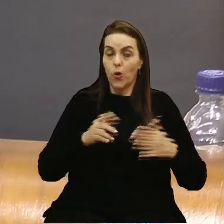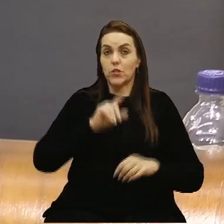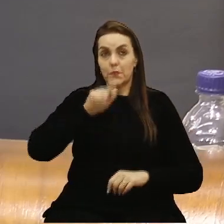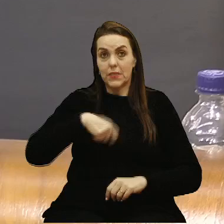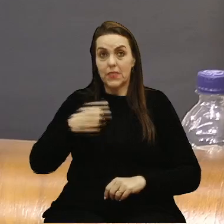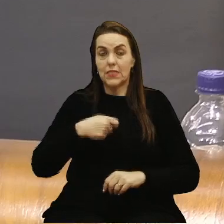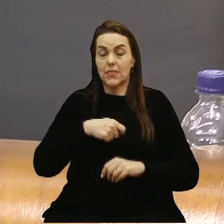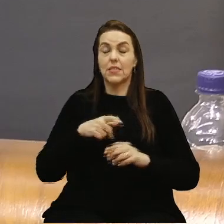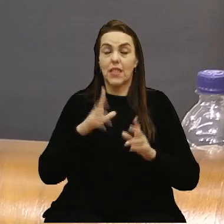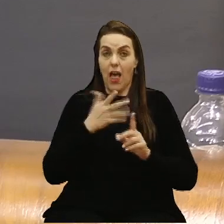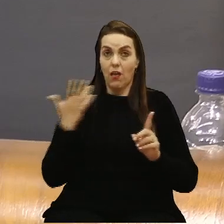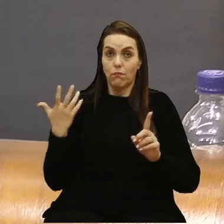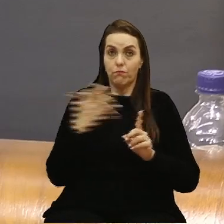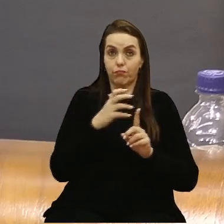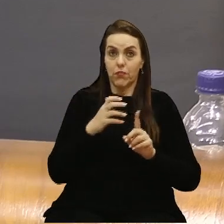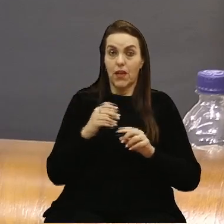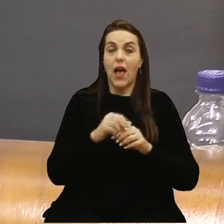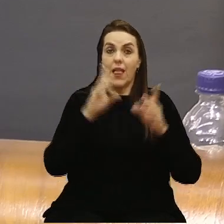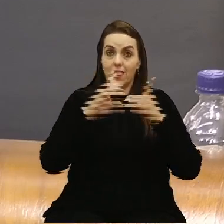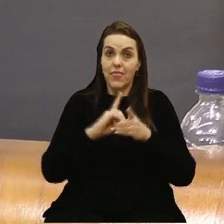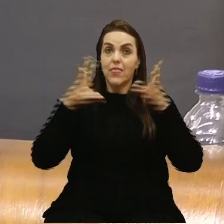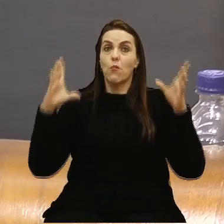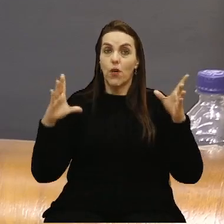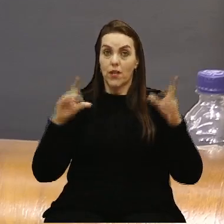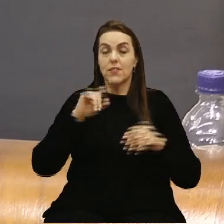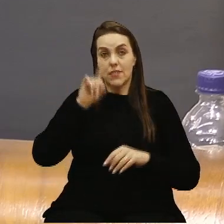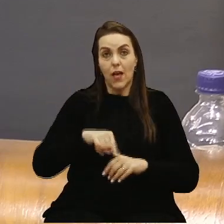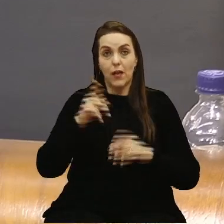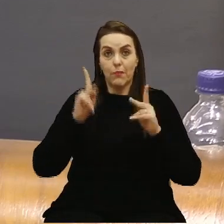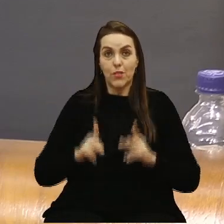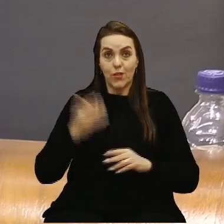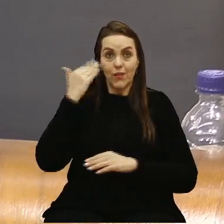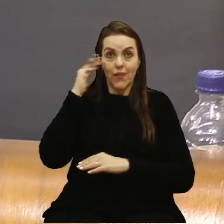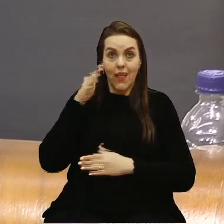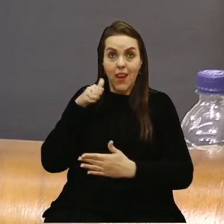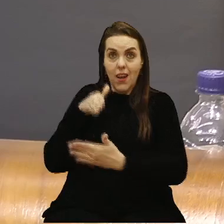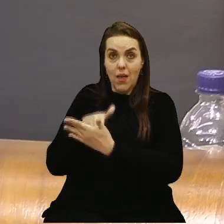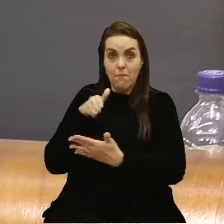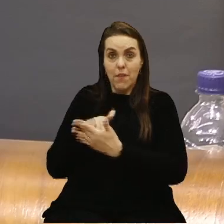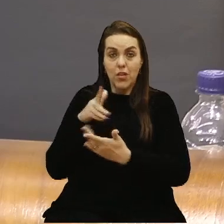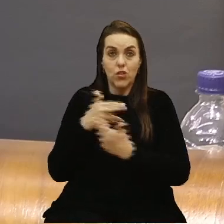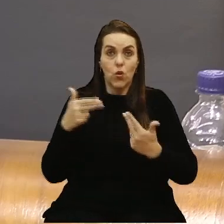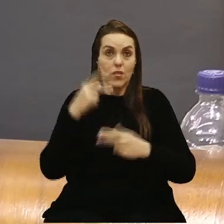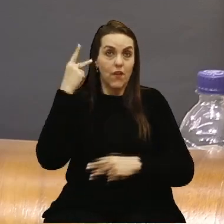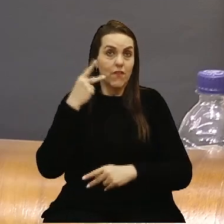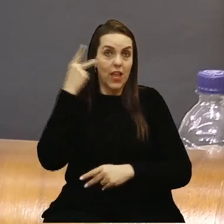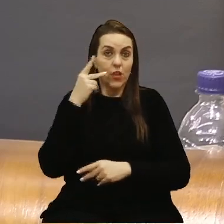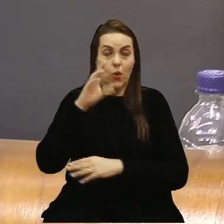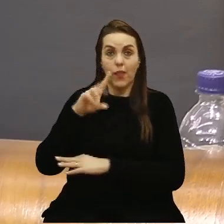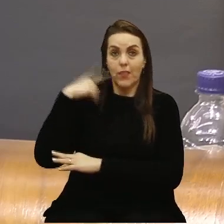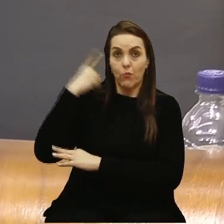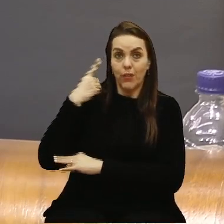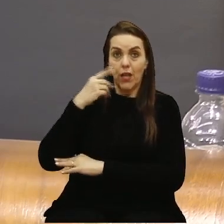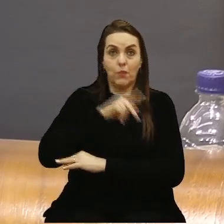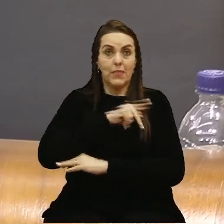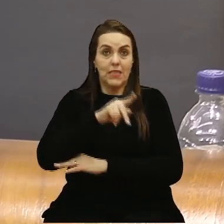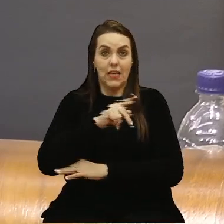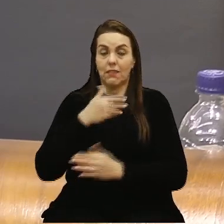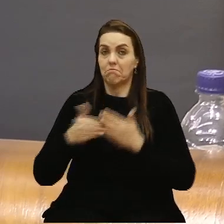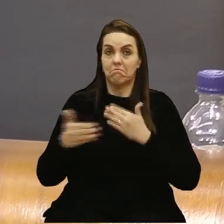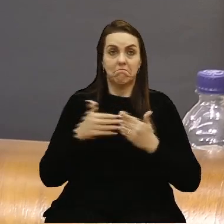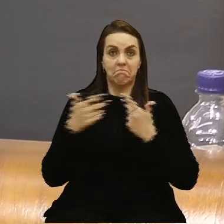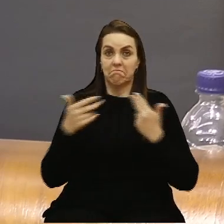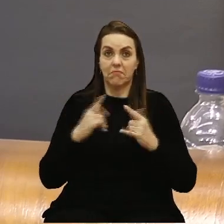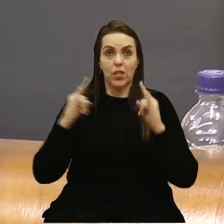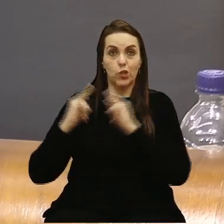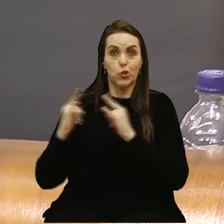ataque à democracia, porque foi um ataque à democracia, e as pessoas têm que entender que tem limite. Não é porque é vereador, que é deputado, que é presidente, que pode ferir as